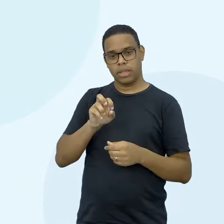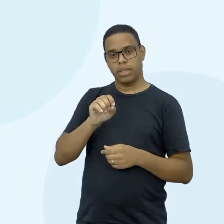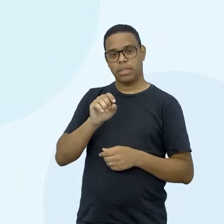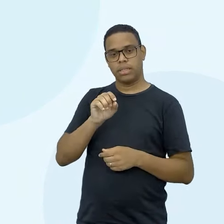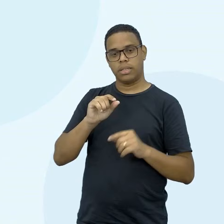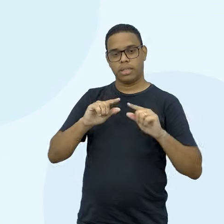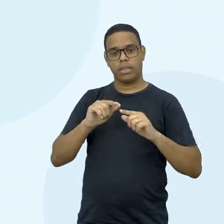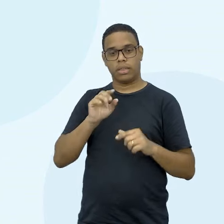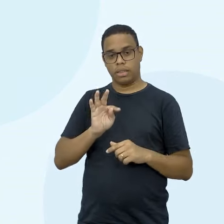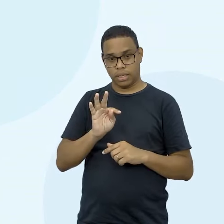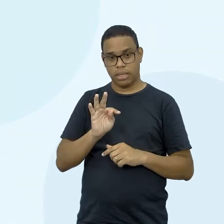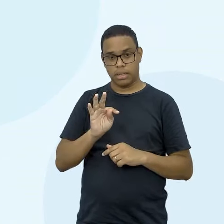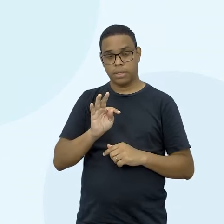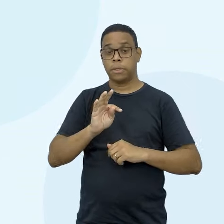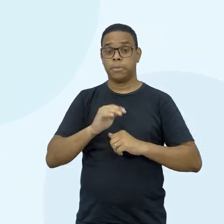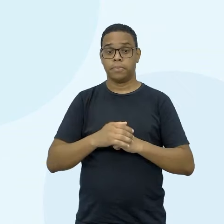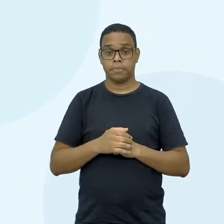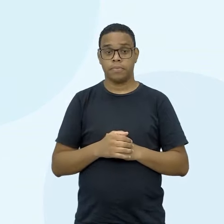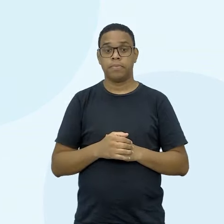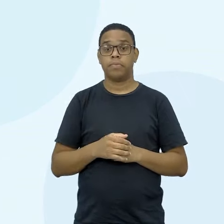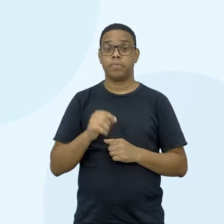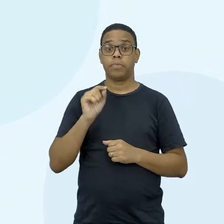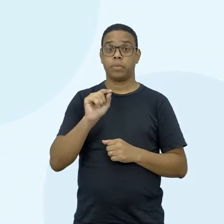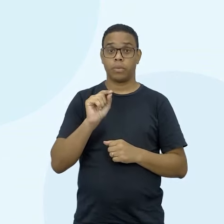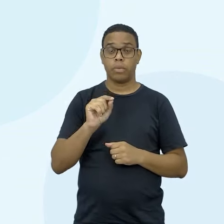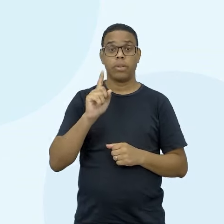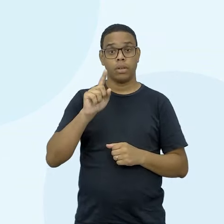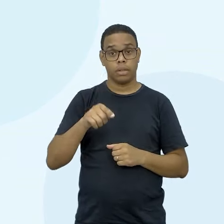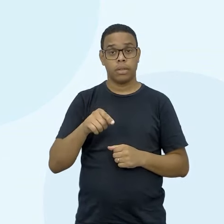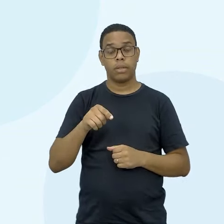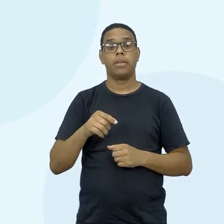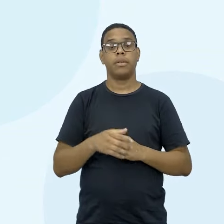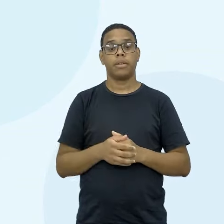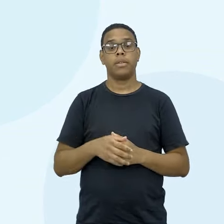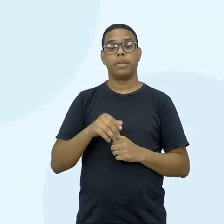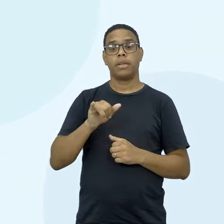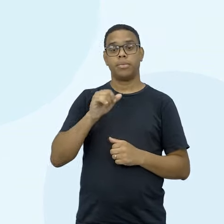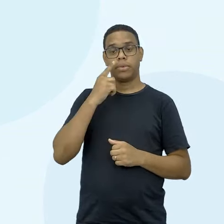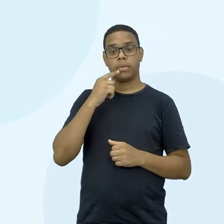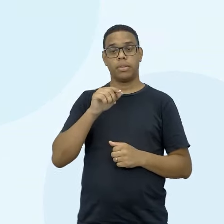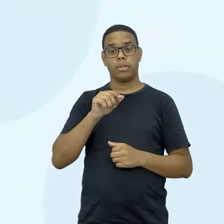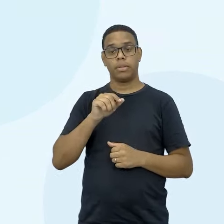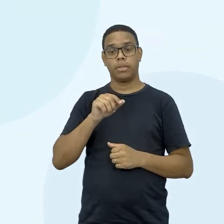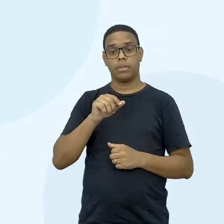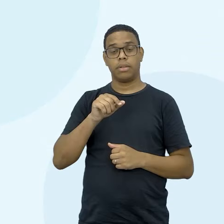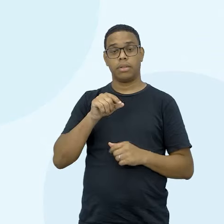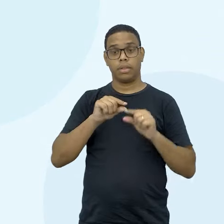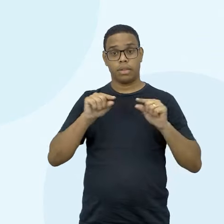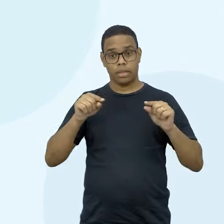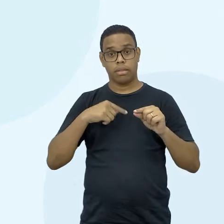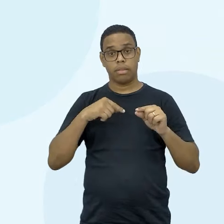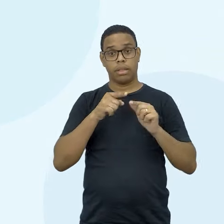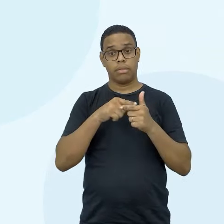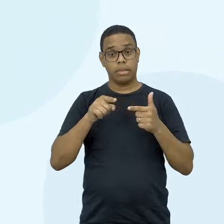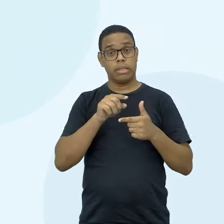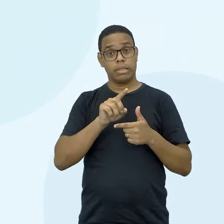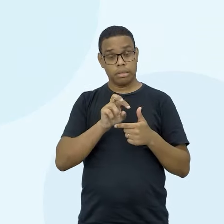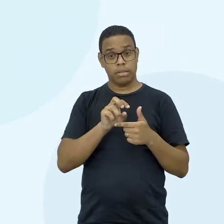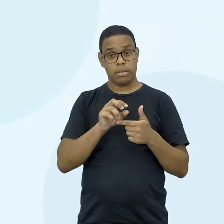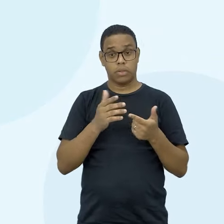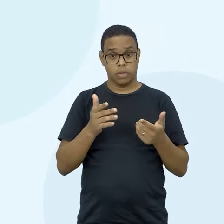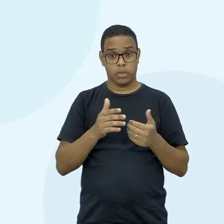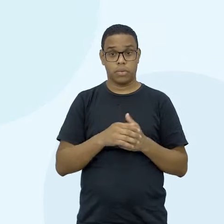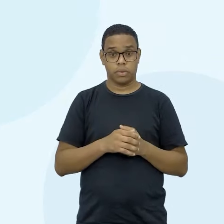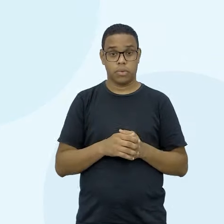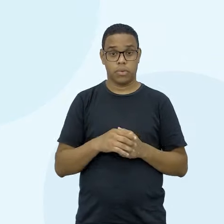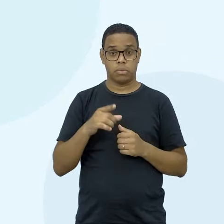ΔT. 15 ΔT. Isso aqui é epsilon' ou E'. Então vai ficar.